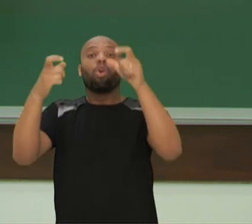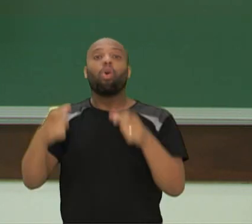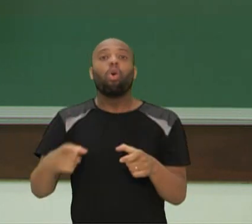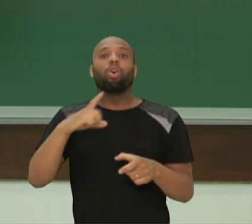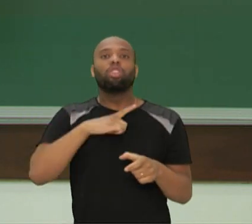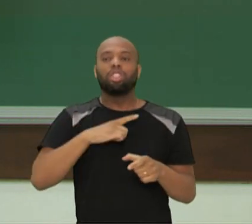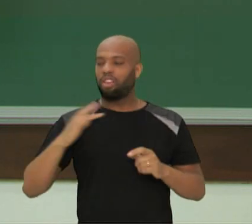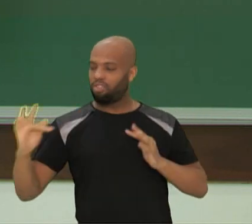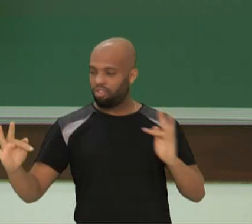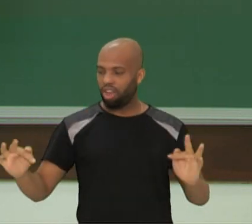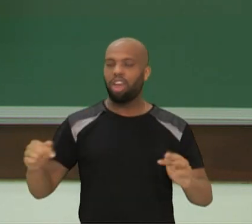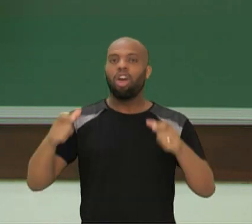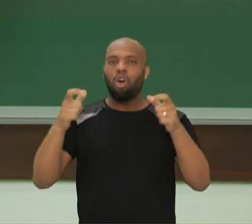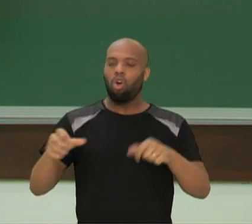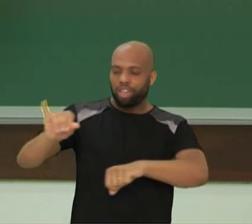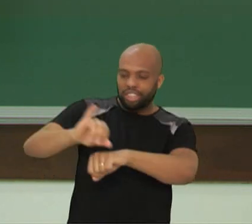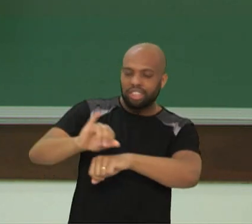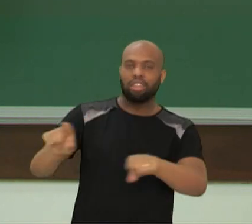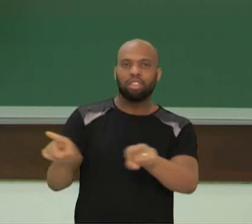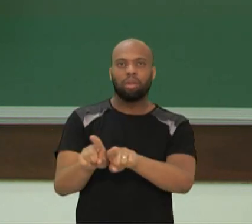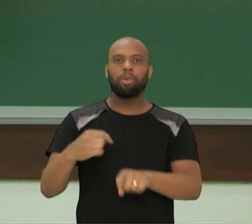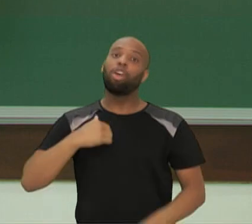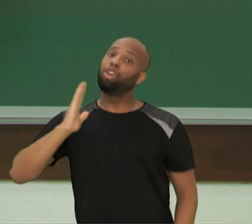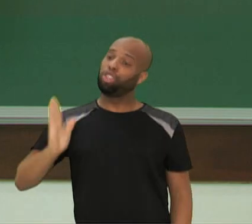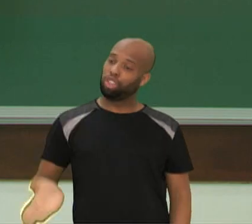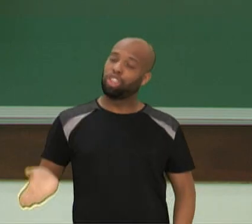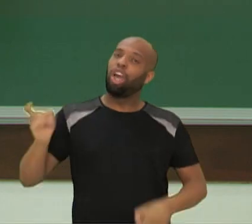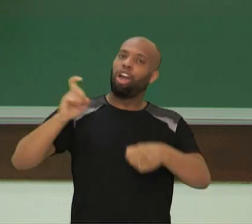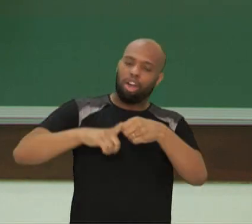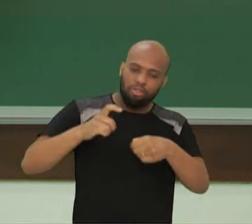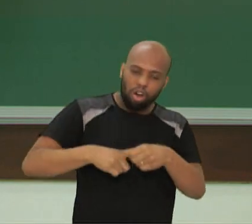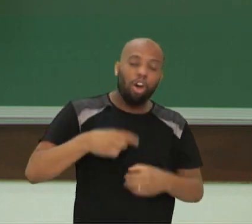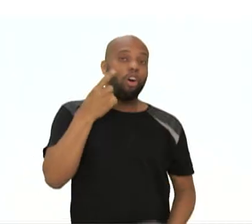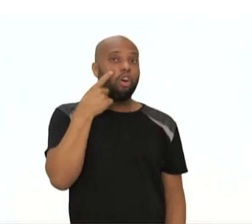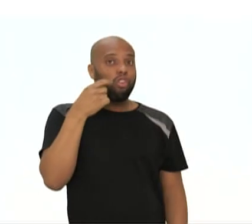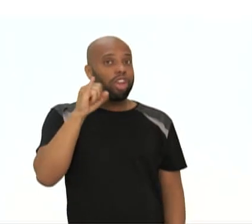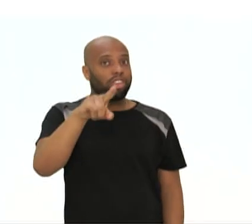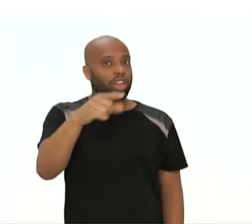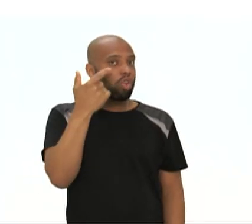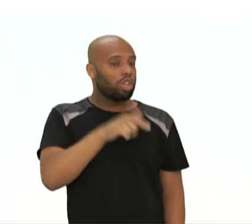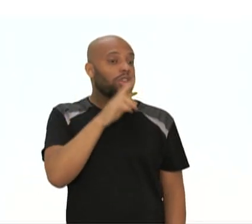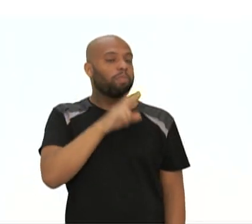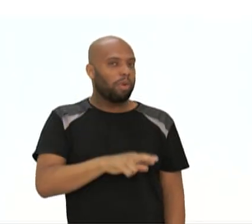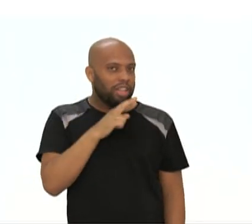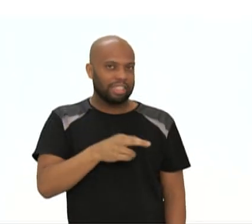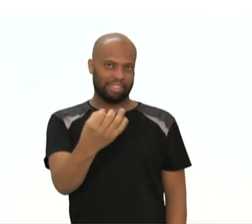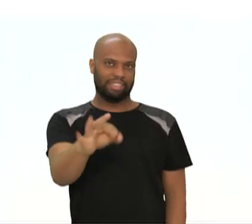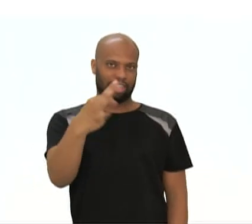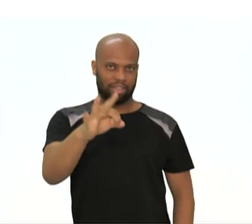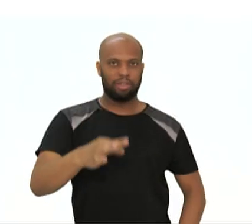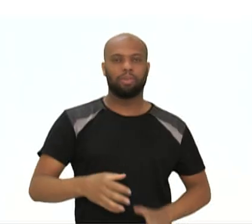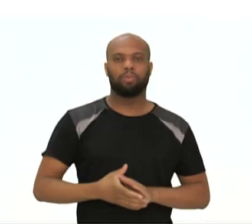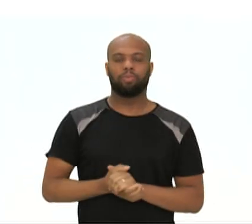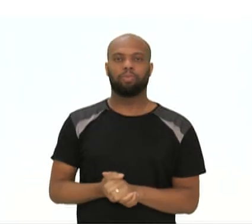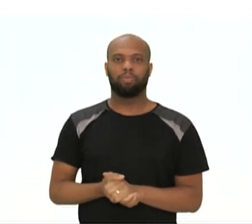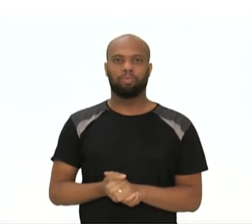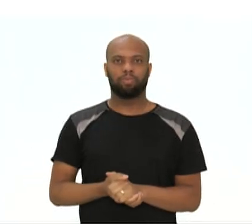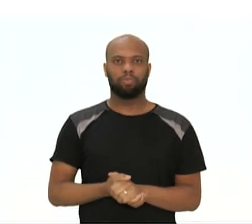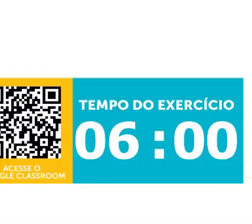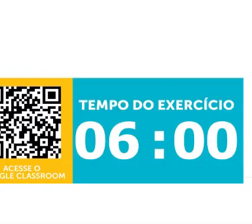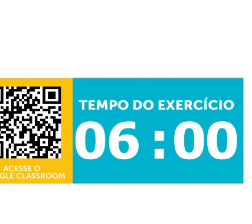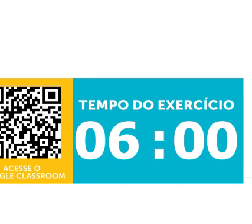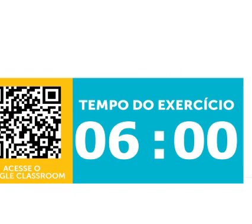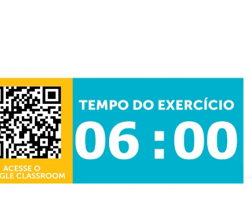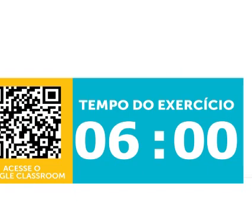focos, aonde está o centro e daqui a pouco eu volto para conferir com vocês como foi que vocês resolveram isso aí em casa. Até daqui a